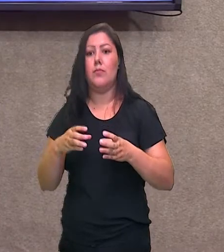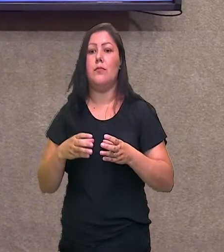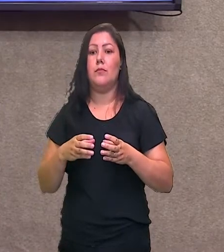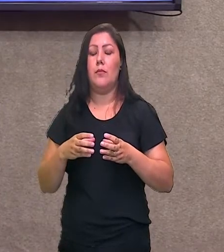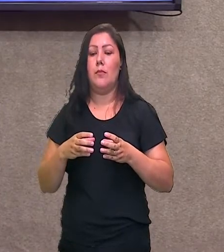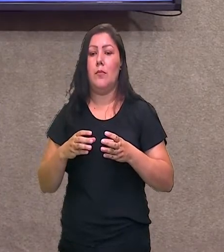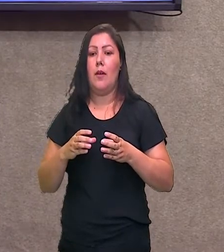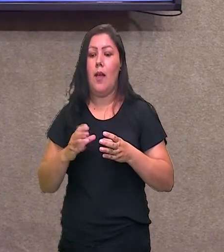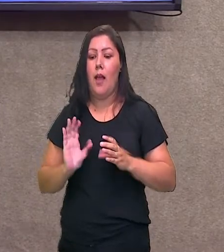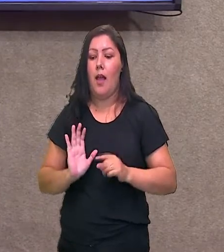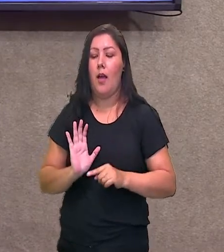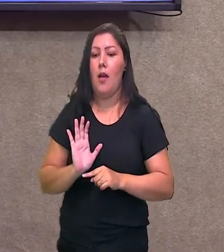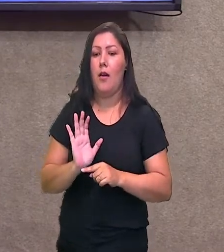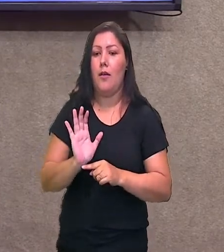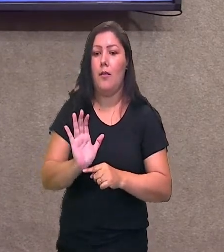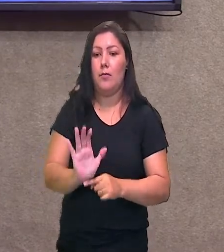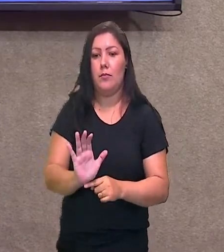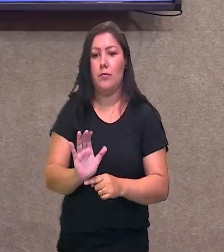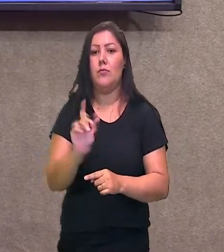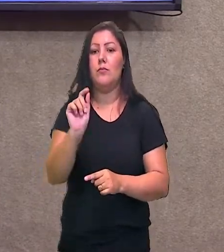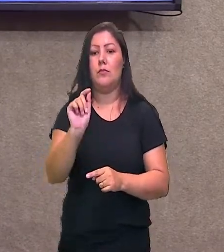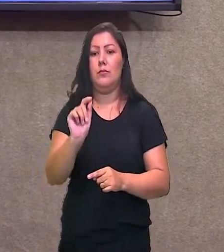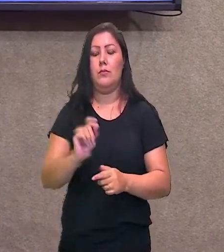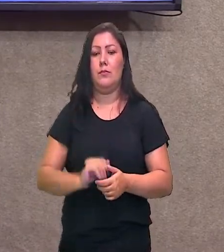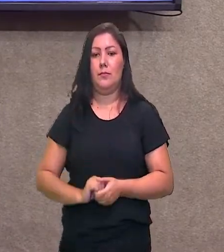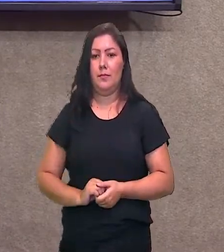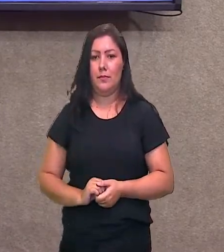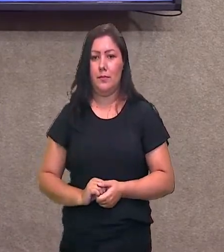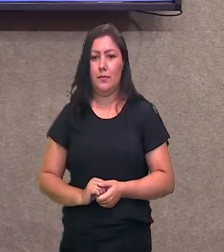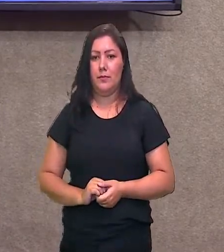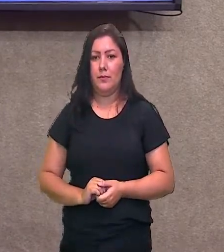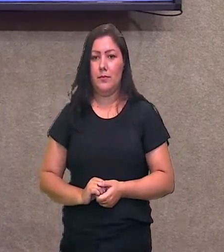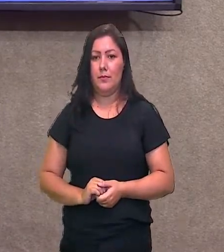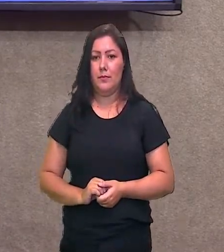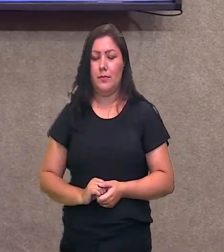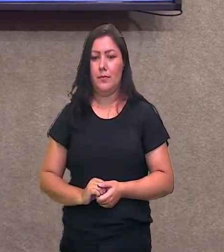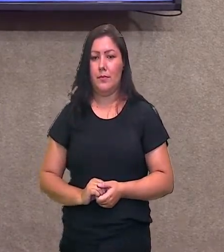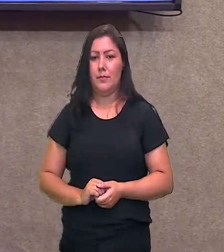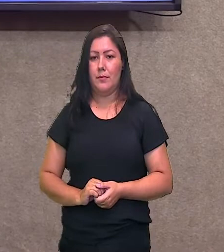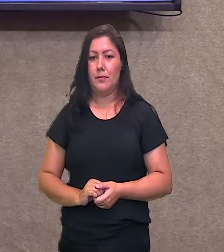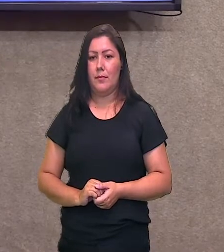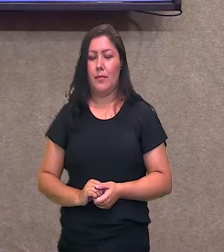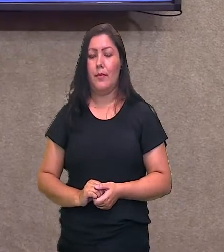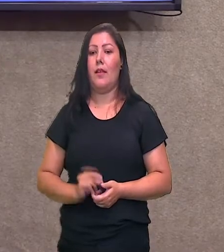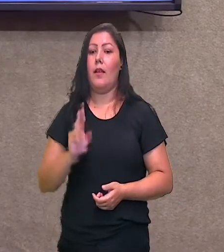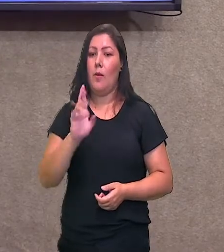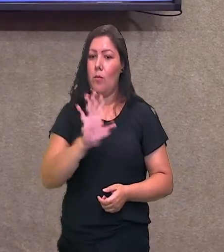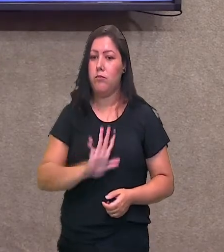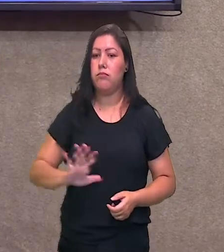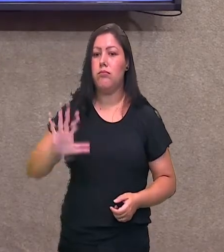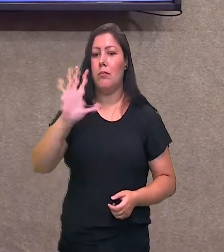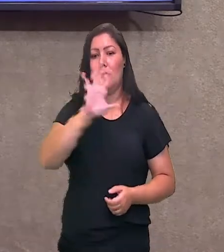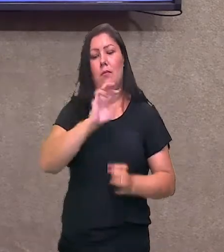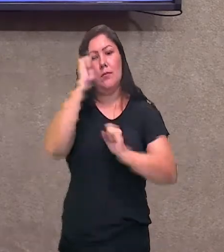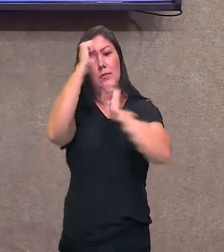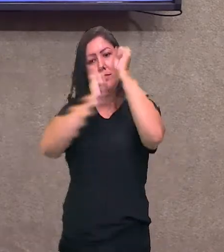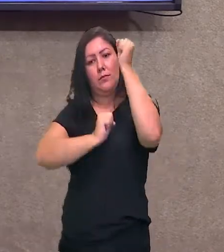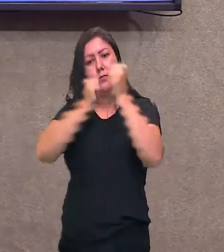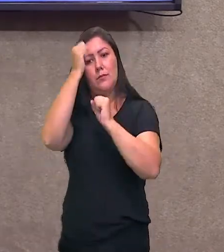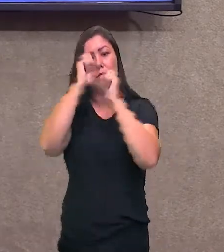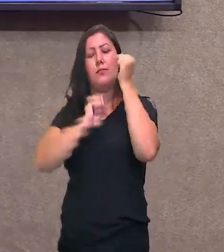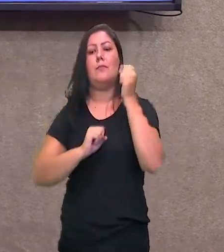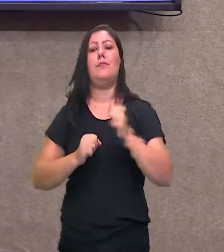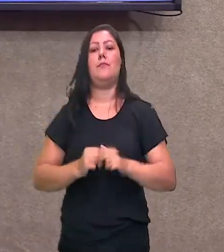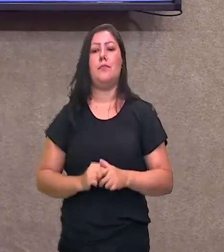financiou para que acontecesse a Revolução Industrial.